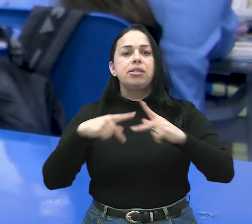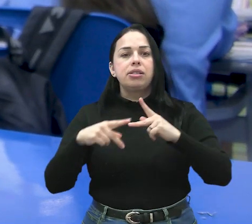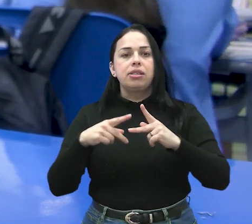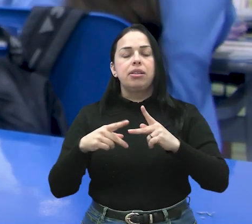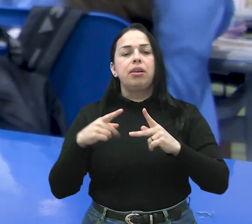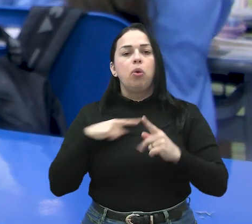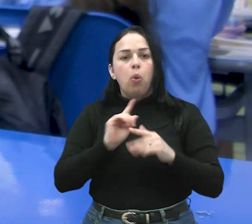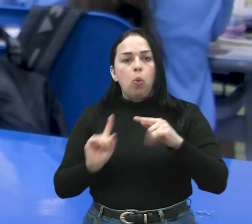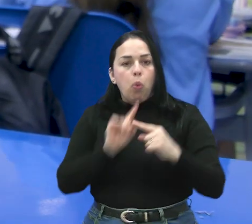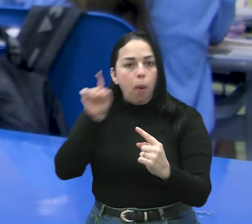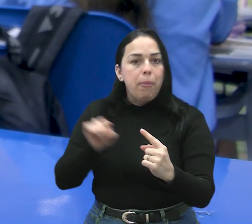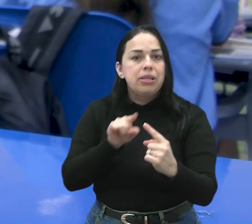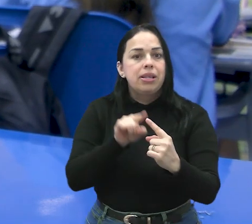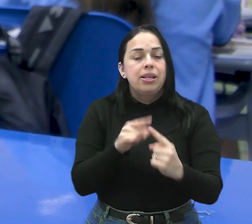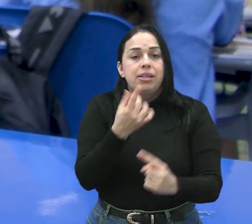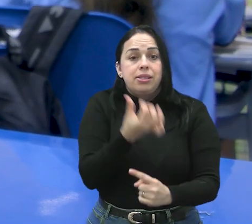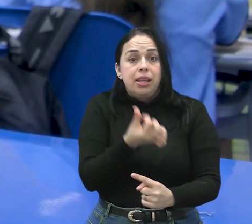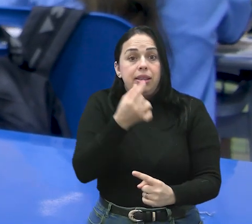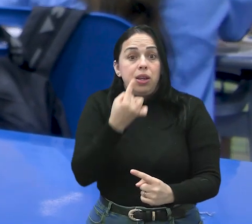de